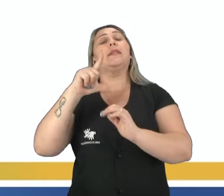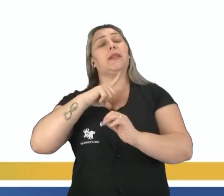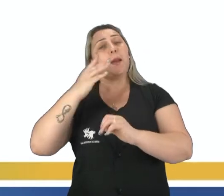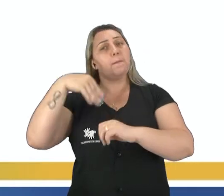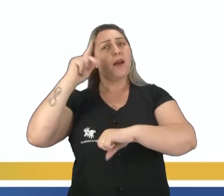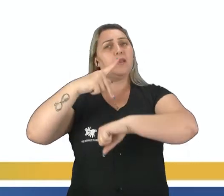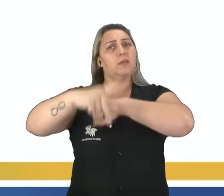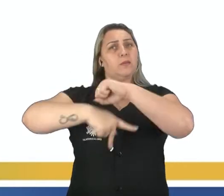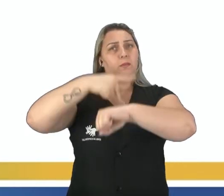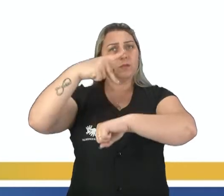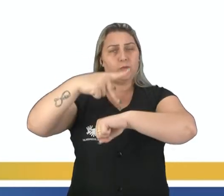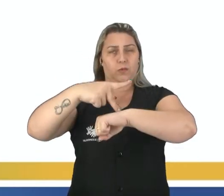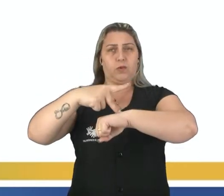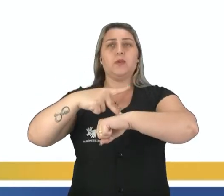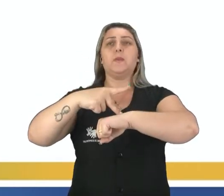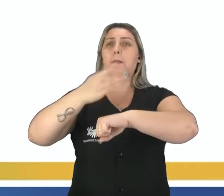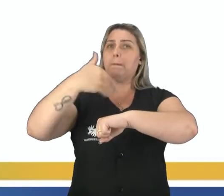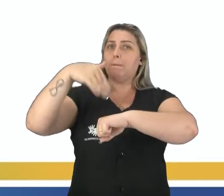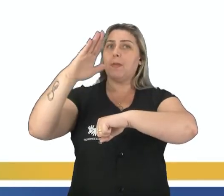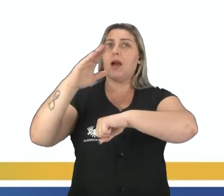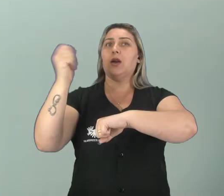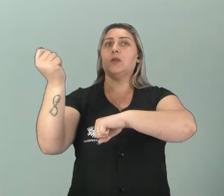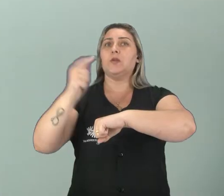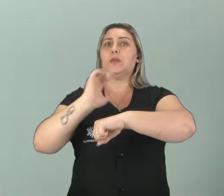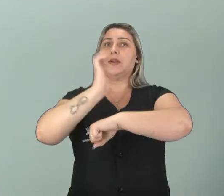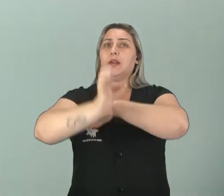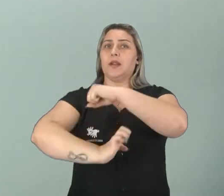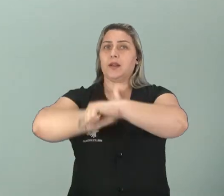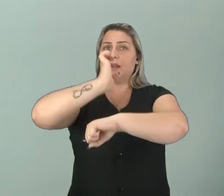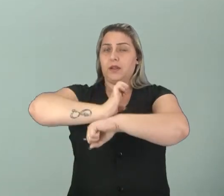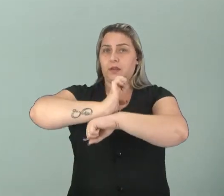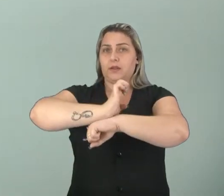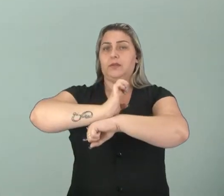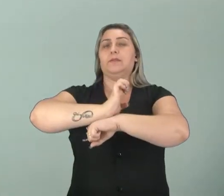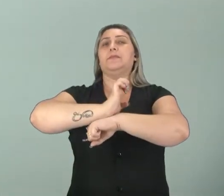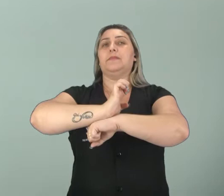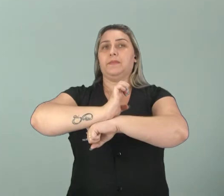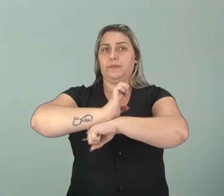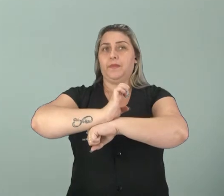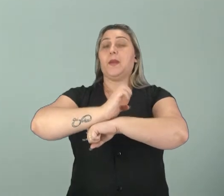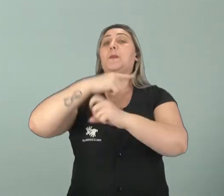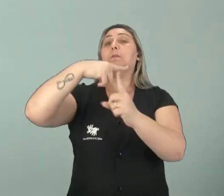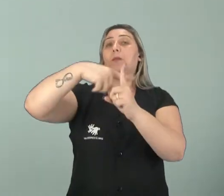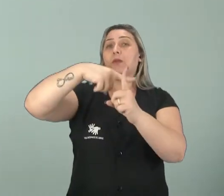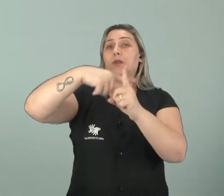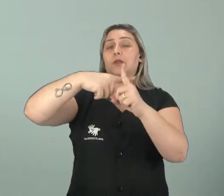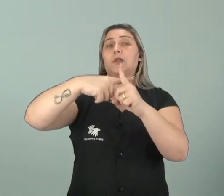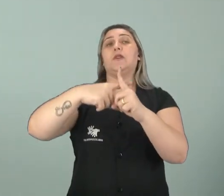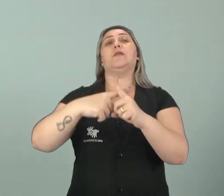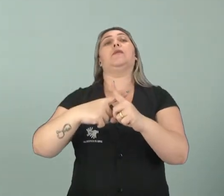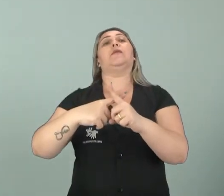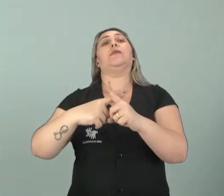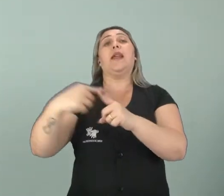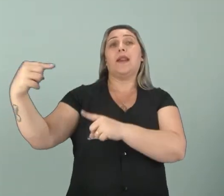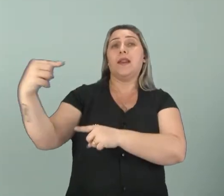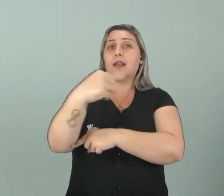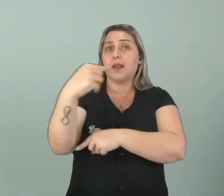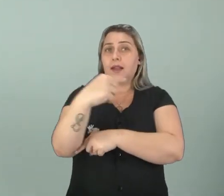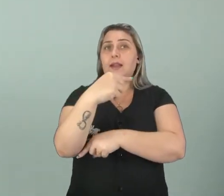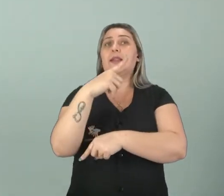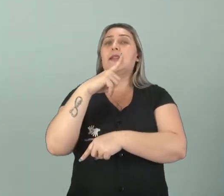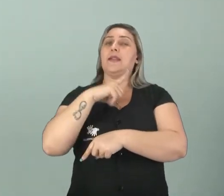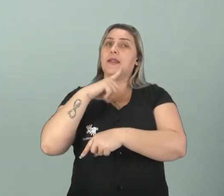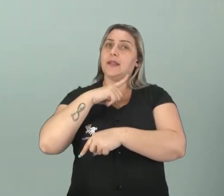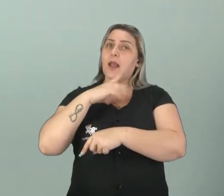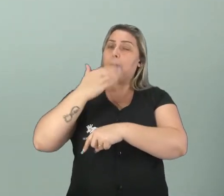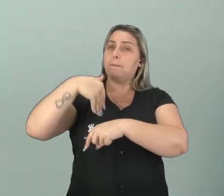mais próton, ele está com excesso de próton. Então, ele vai ter uma carga, a gente chama de carga positiva. E negativamente é quando